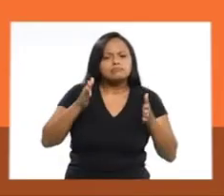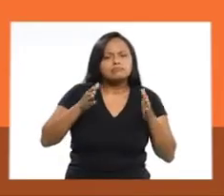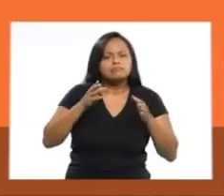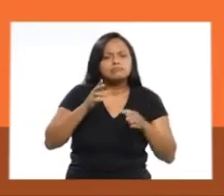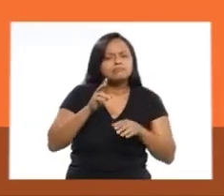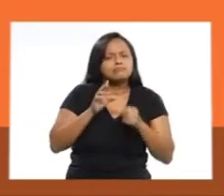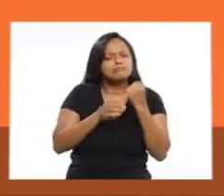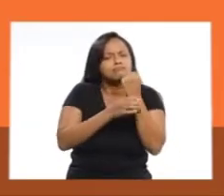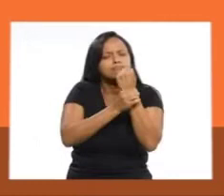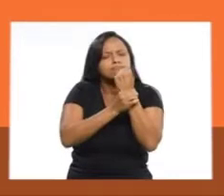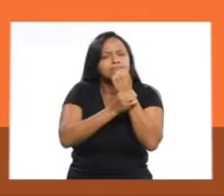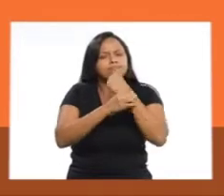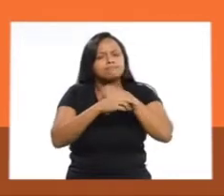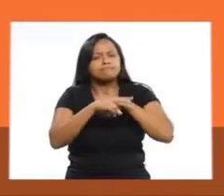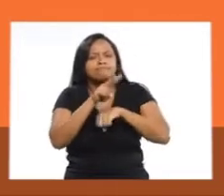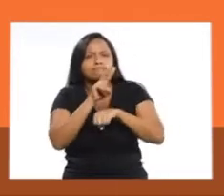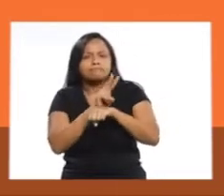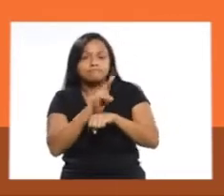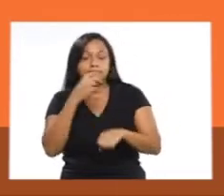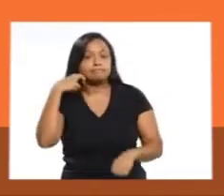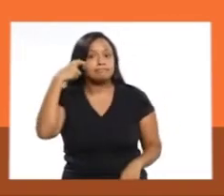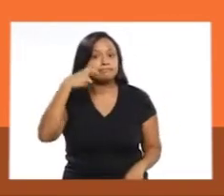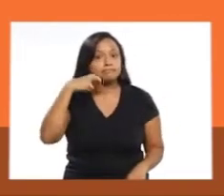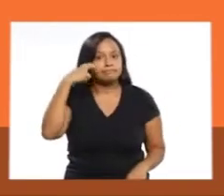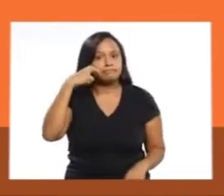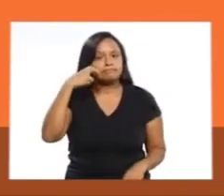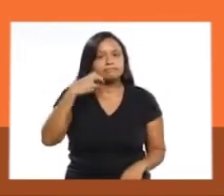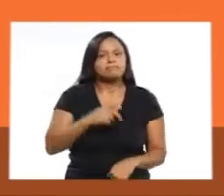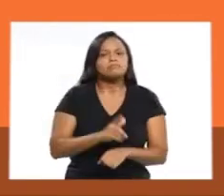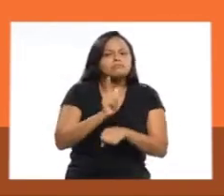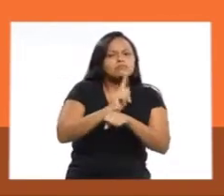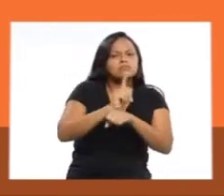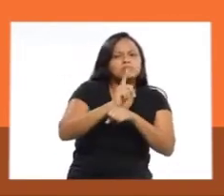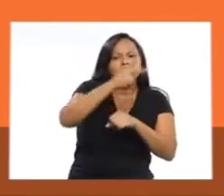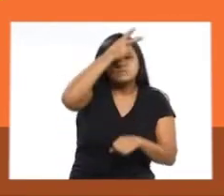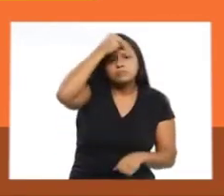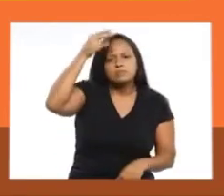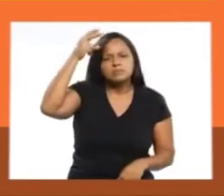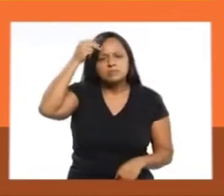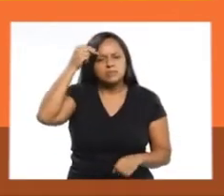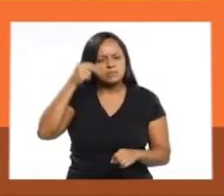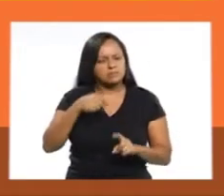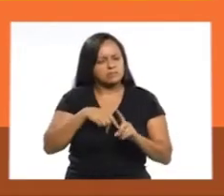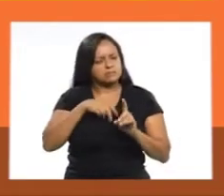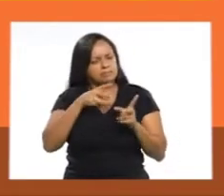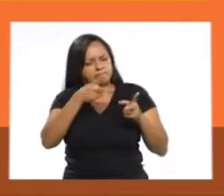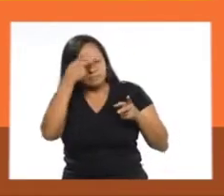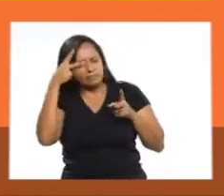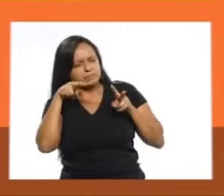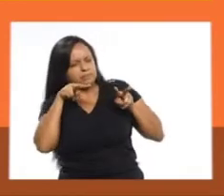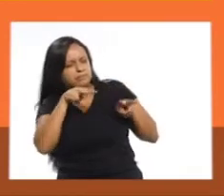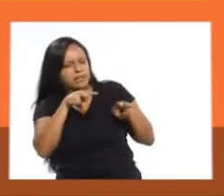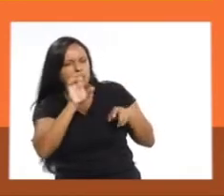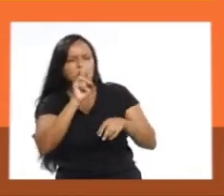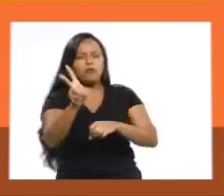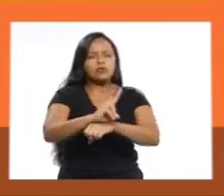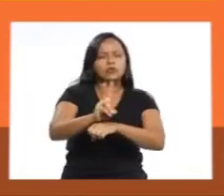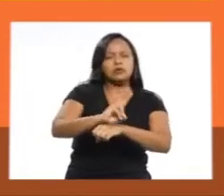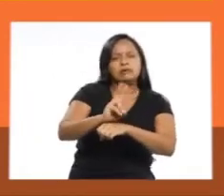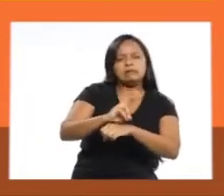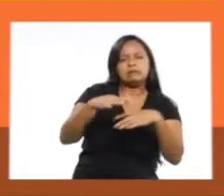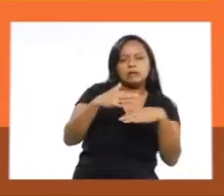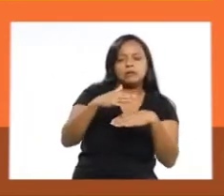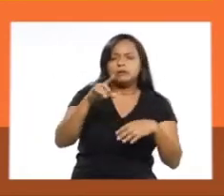Essa é para a segurança municipal. A guarda municipal tem que deixar de ser vista como vigias da